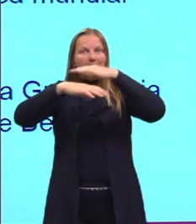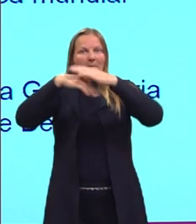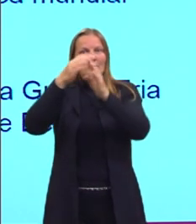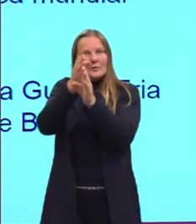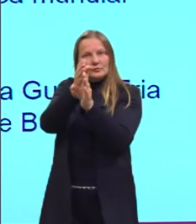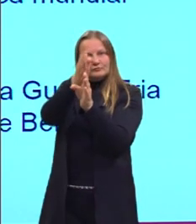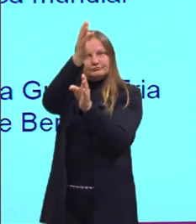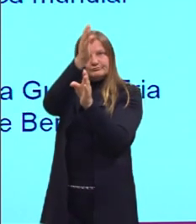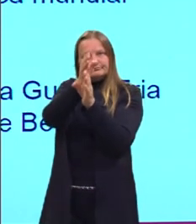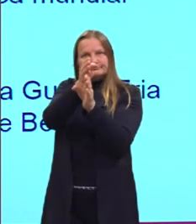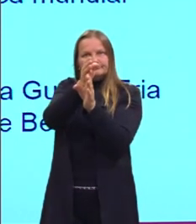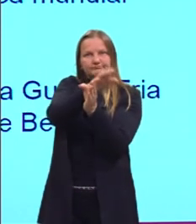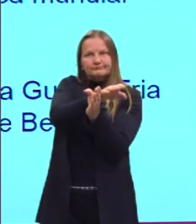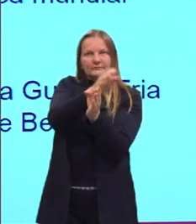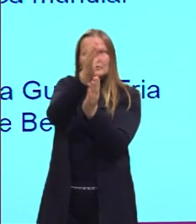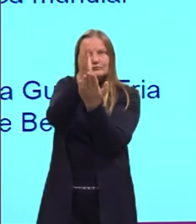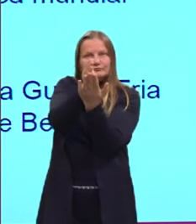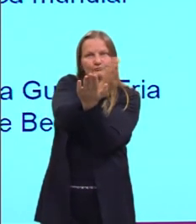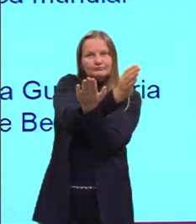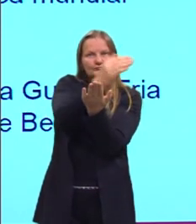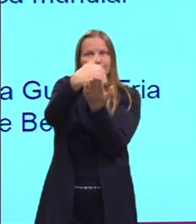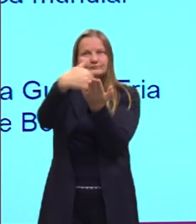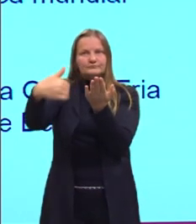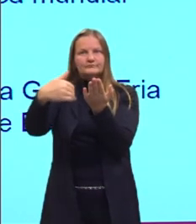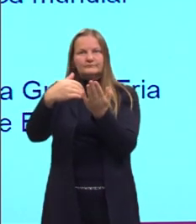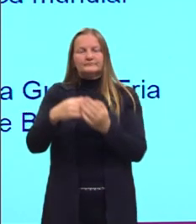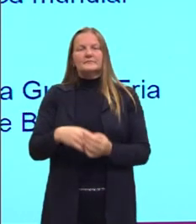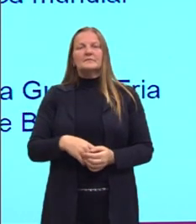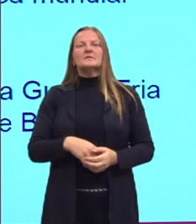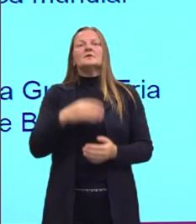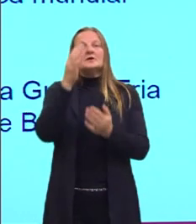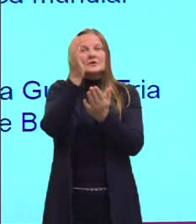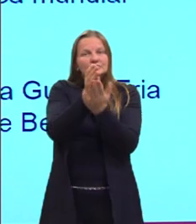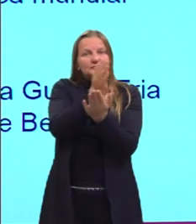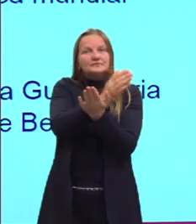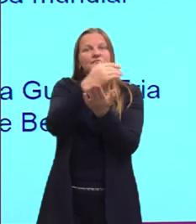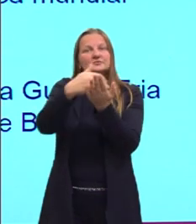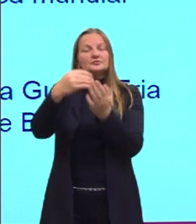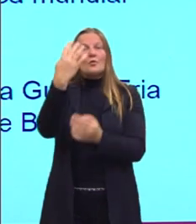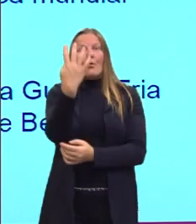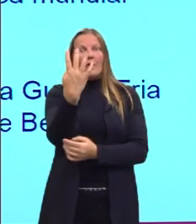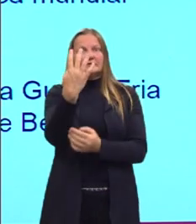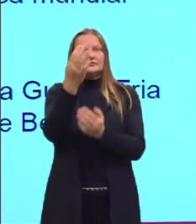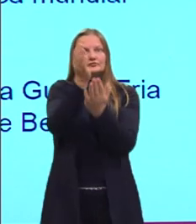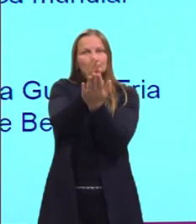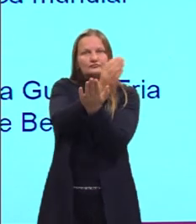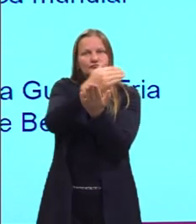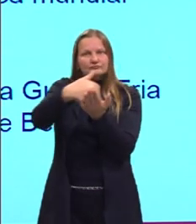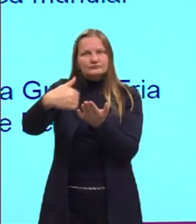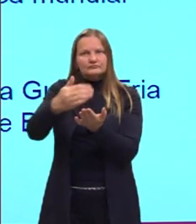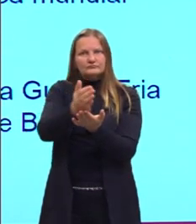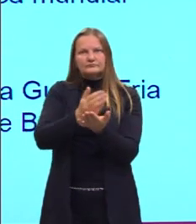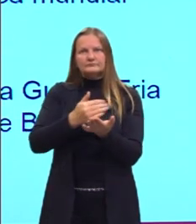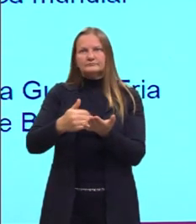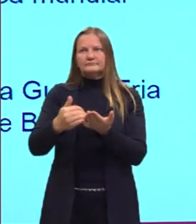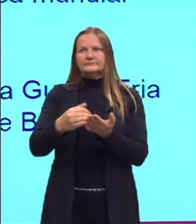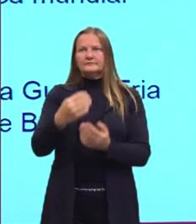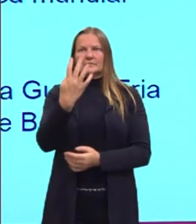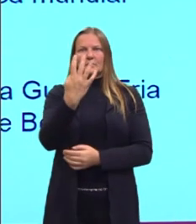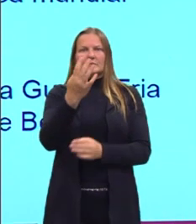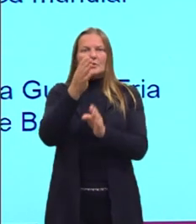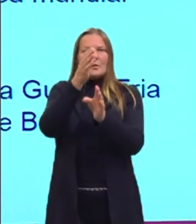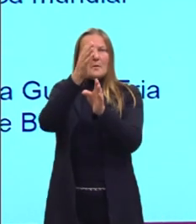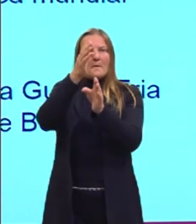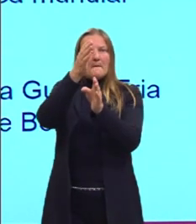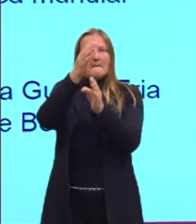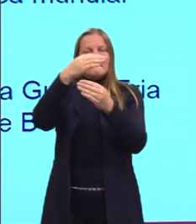pode ficar só para um vão o capital em quatro né e eles dividem de novo a capital em quatro e aí justamente nós temos o